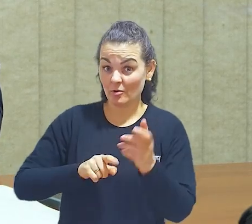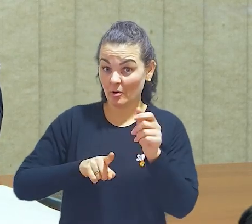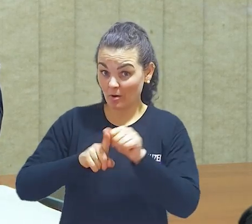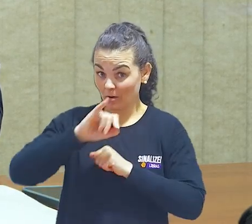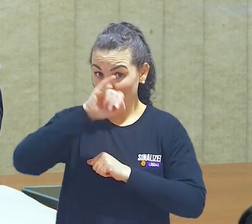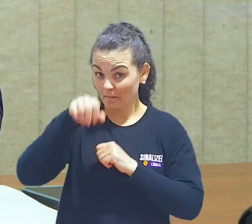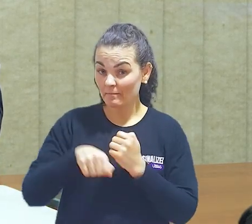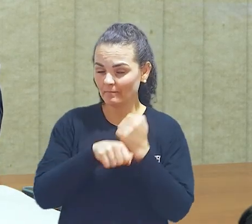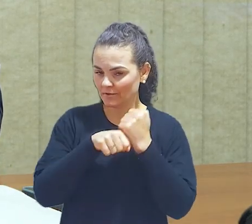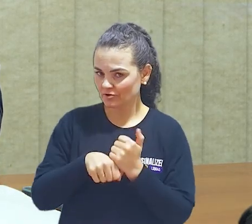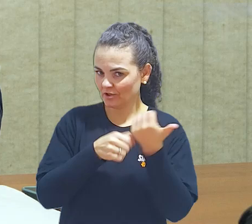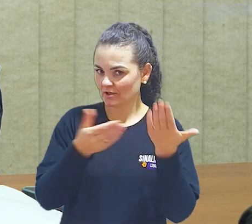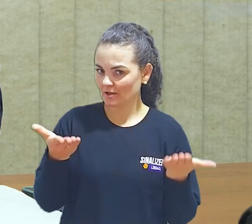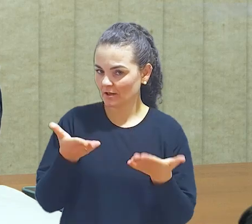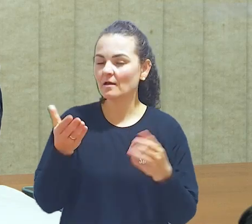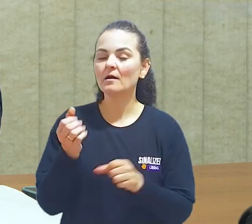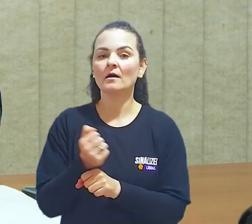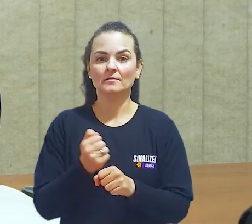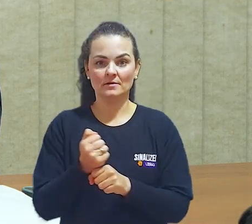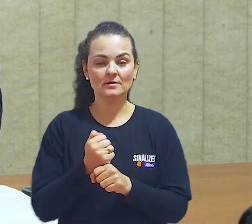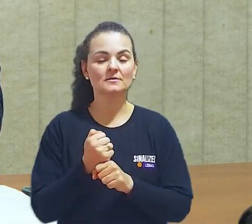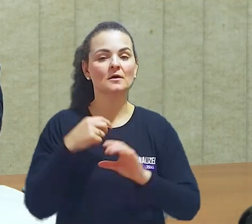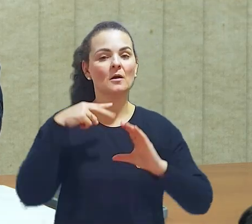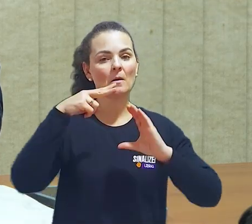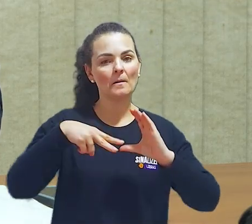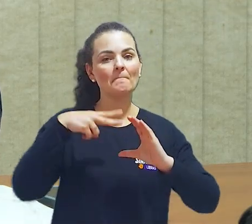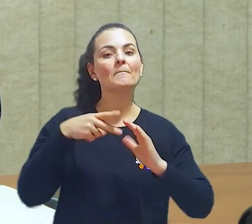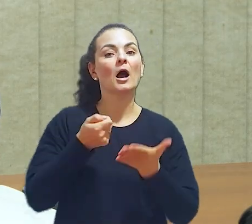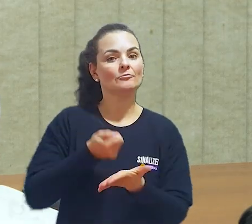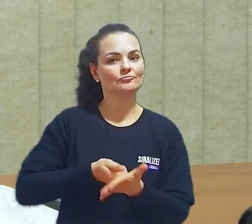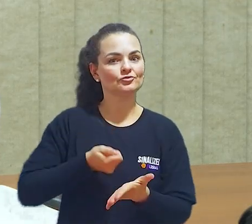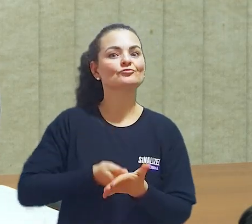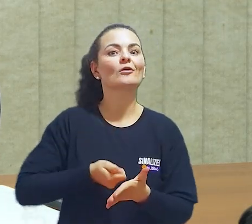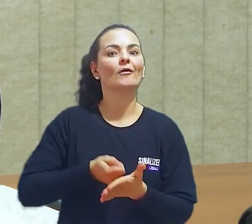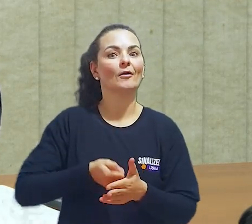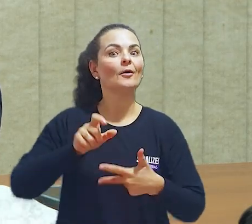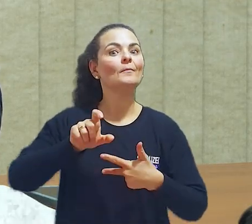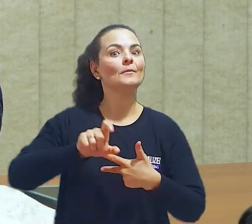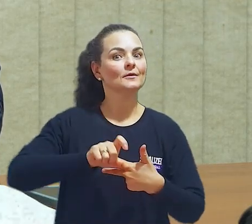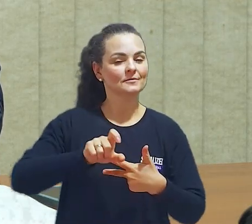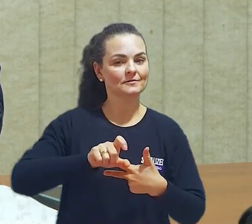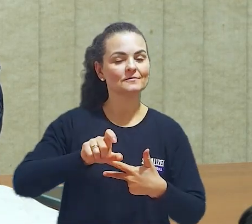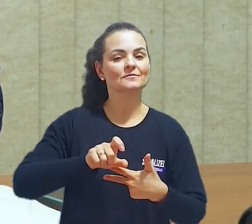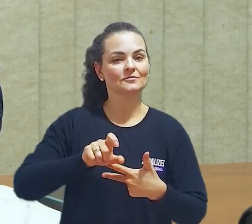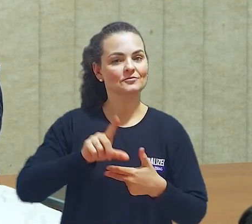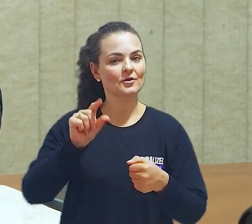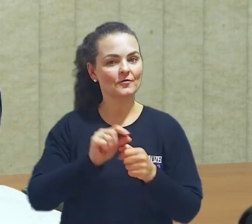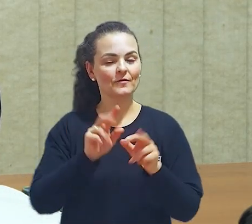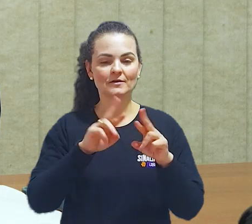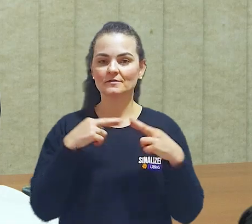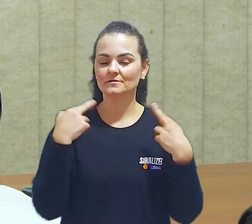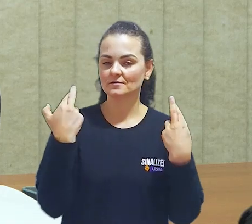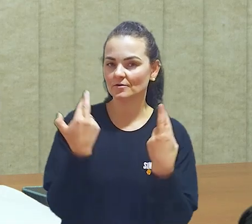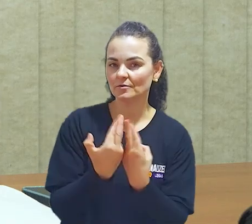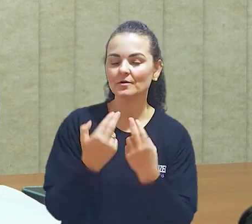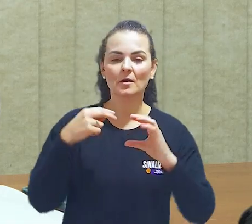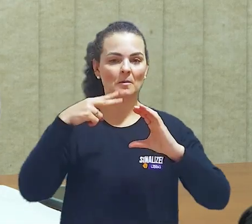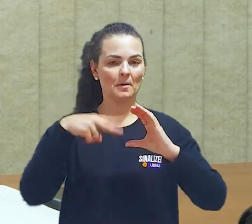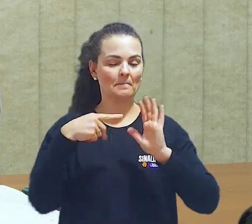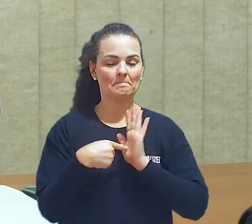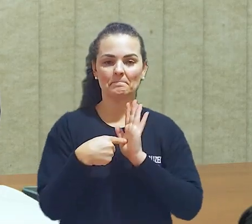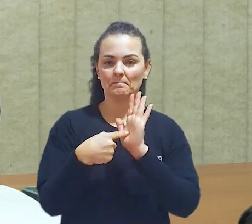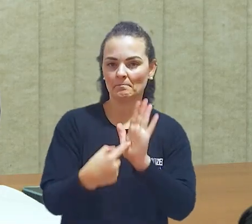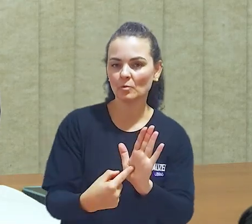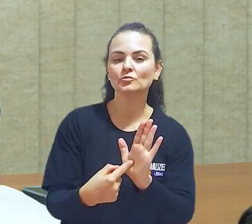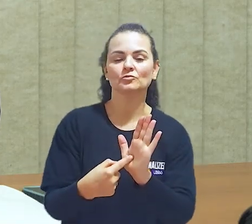ano, nós, enquanto Câmara, cobramos do Executivo, o Executivo, em reunião com a Câmara, apresentou